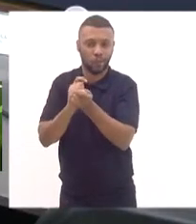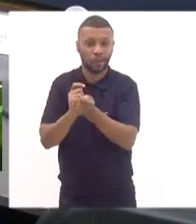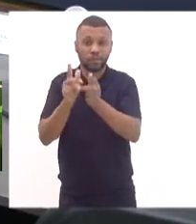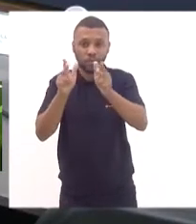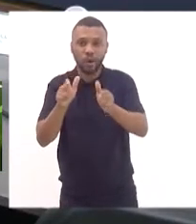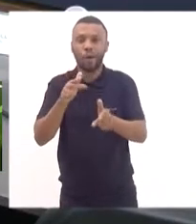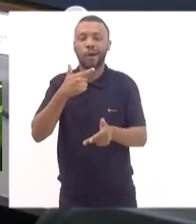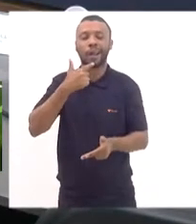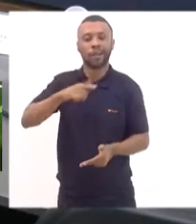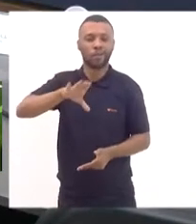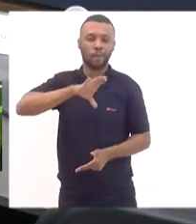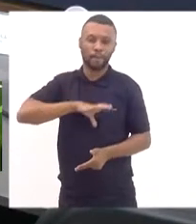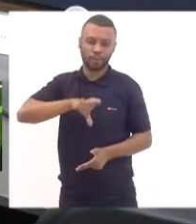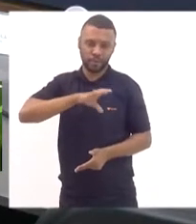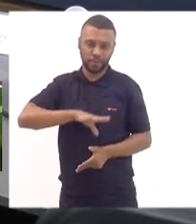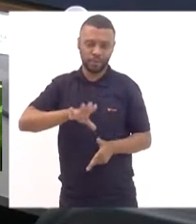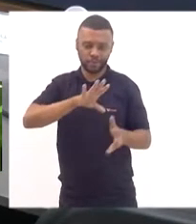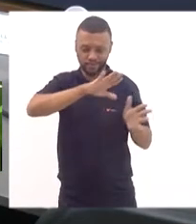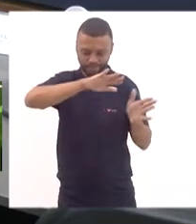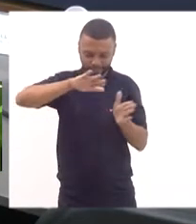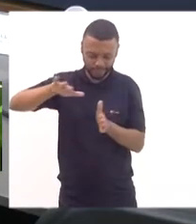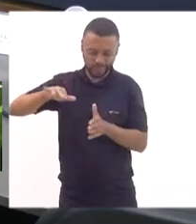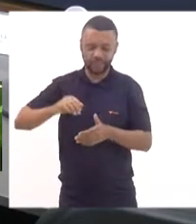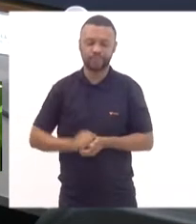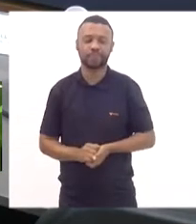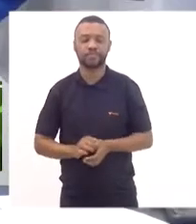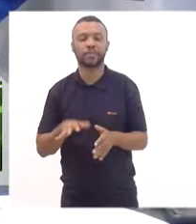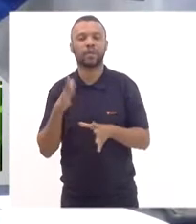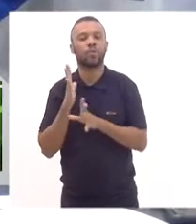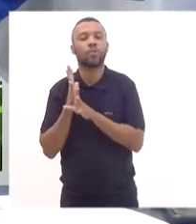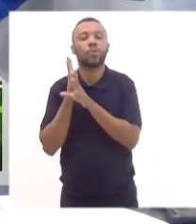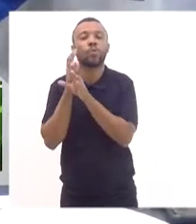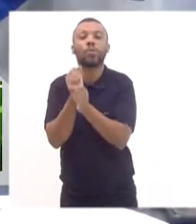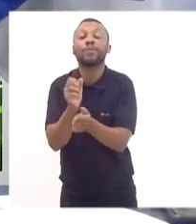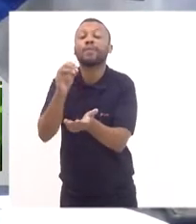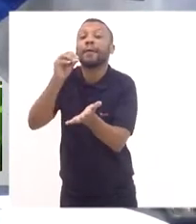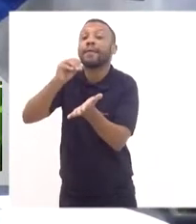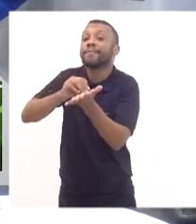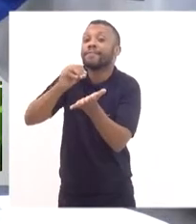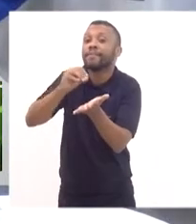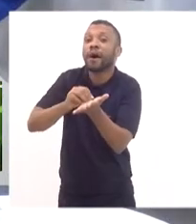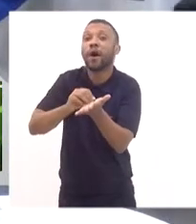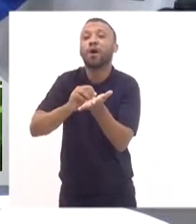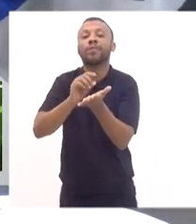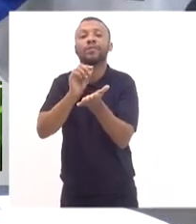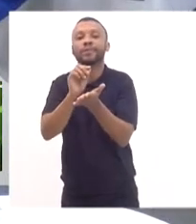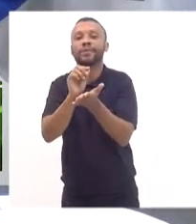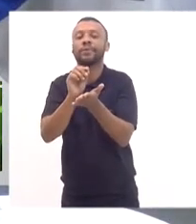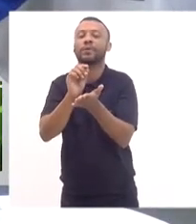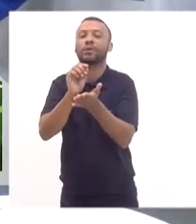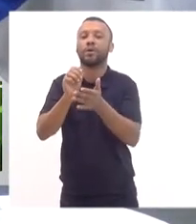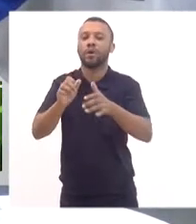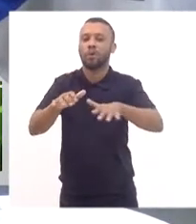Então há esse histórico. Há um débito ainda